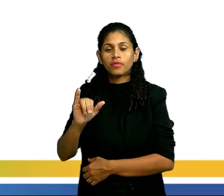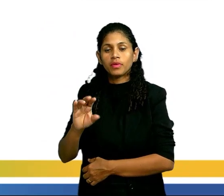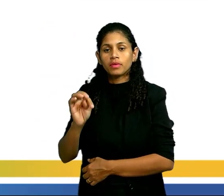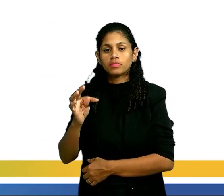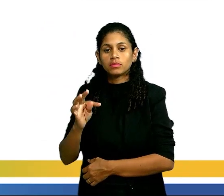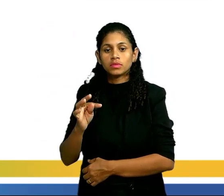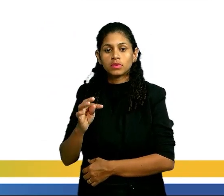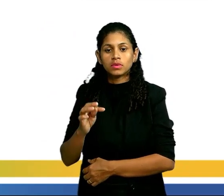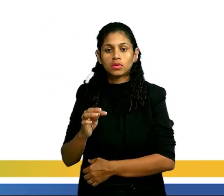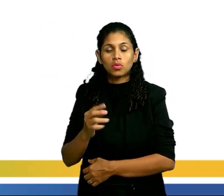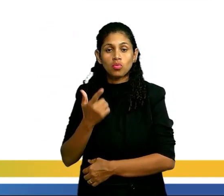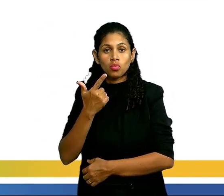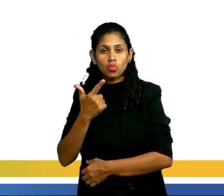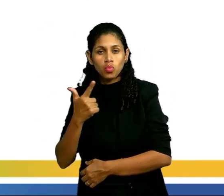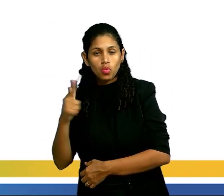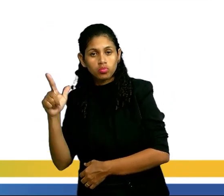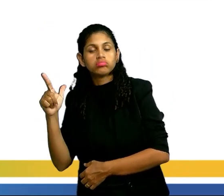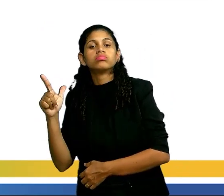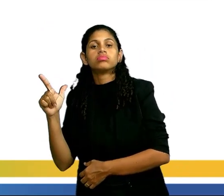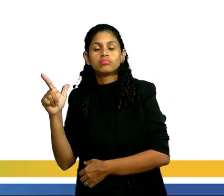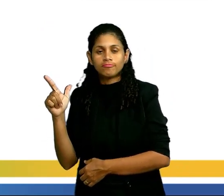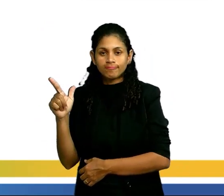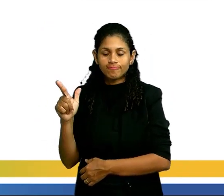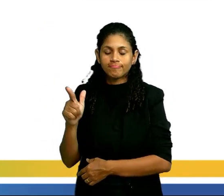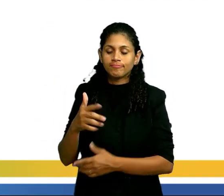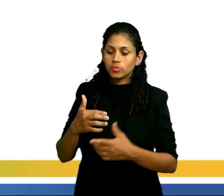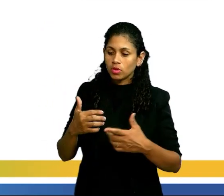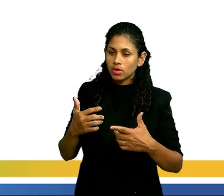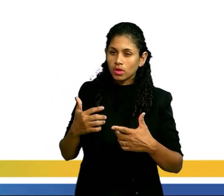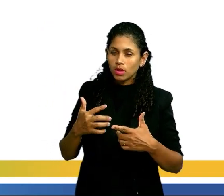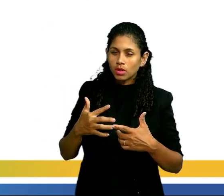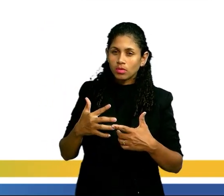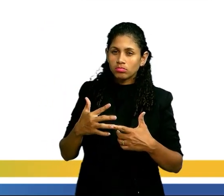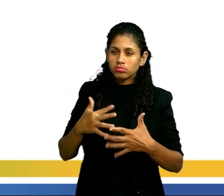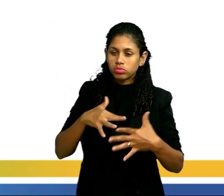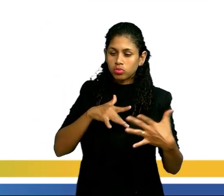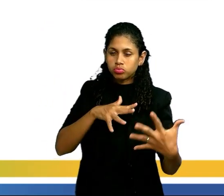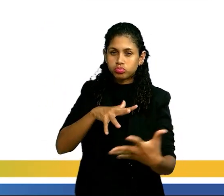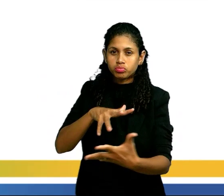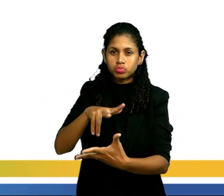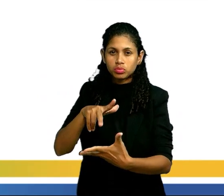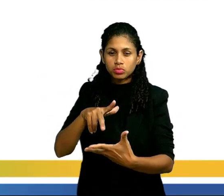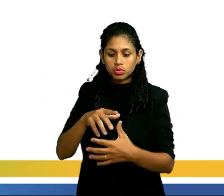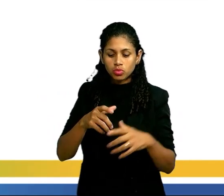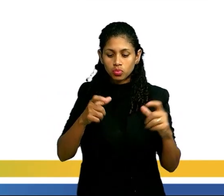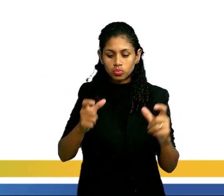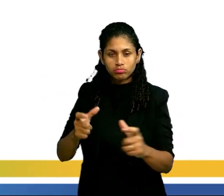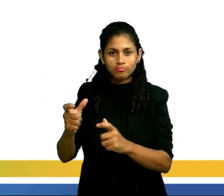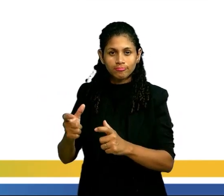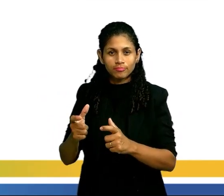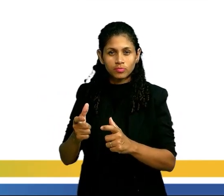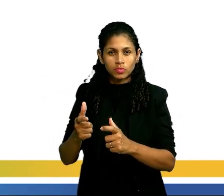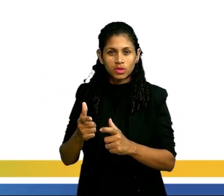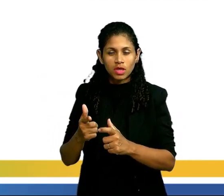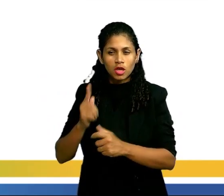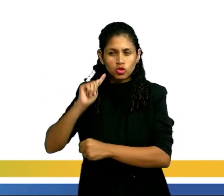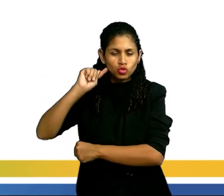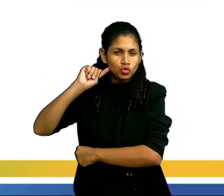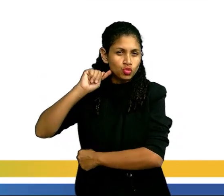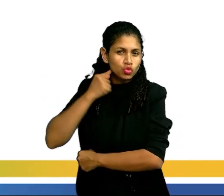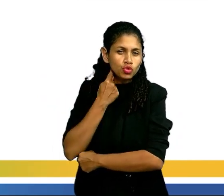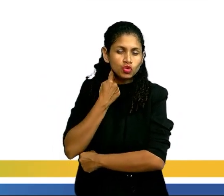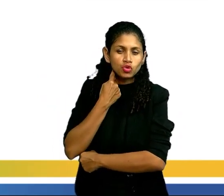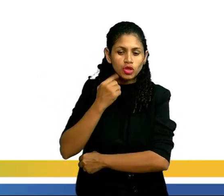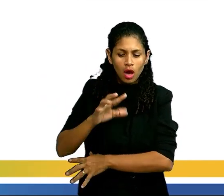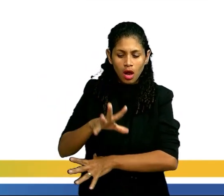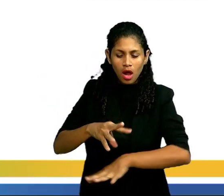é o agente laranja, que foi uma estratégia, né, para contaminar o solo e a água do Vietnã, provocando assim